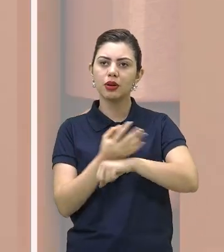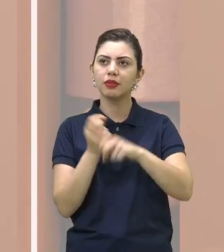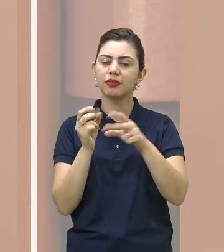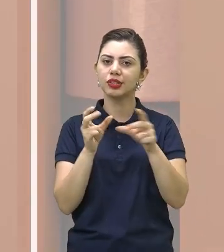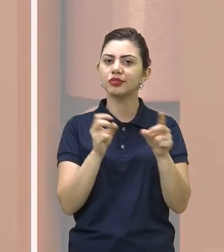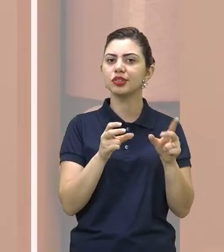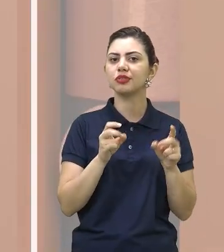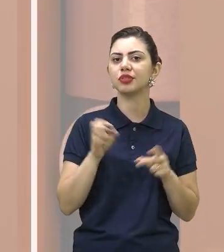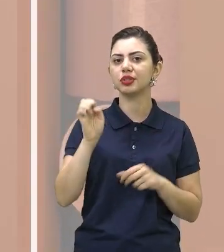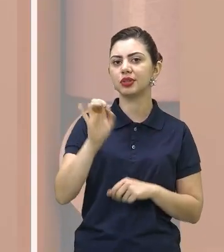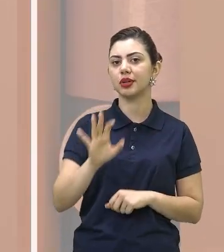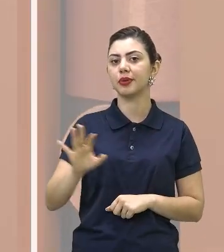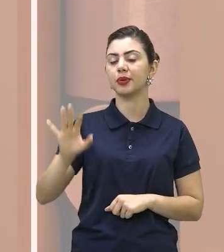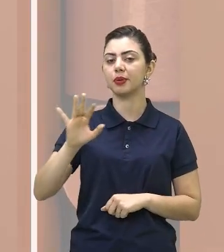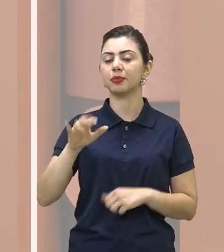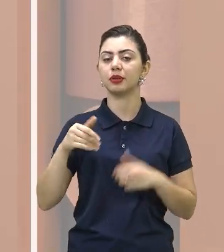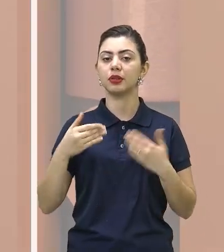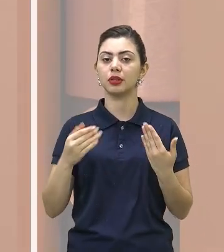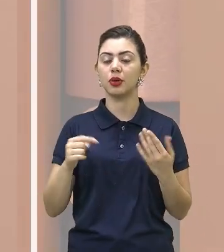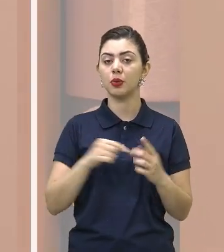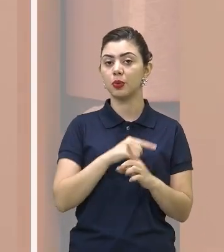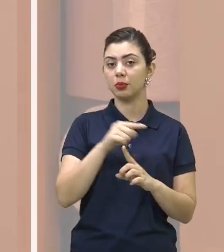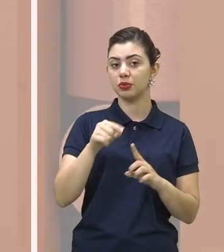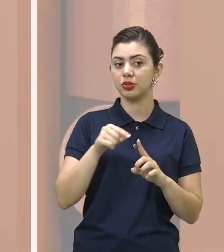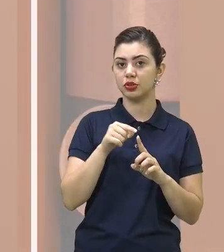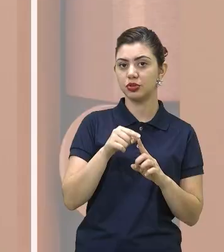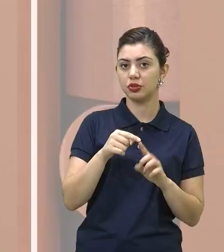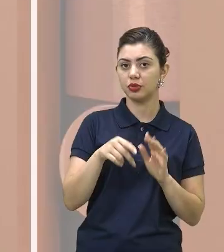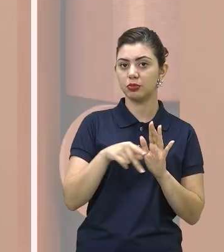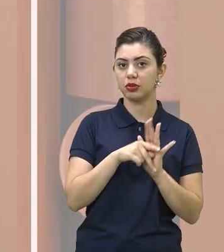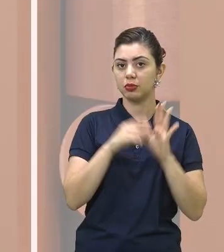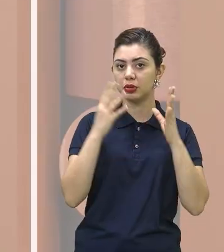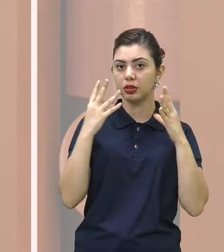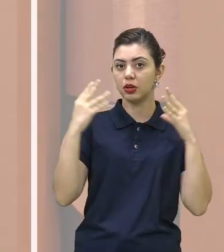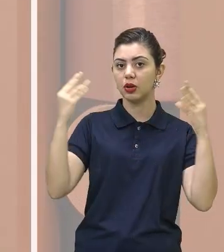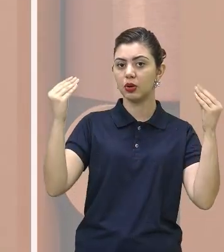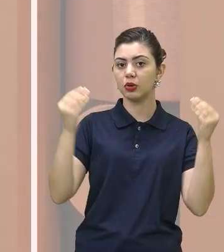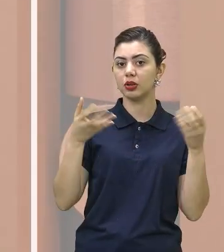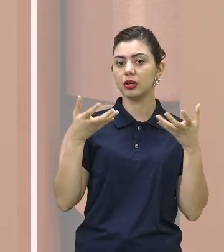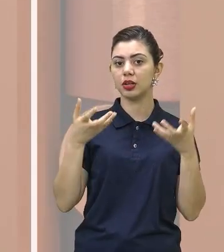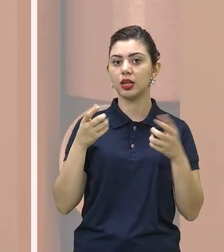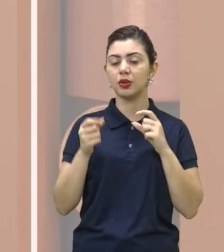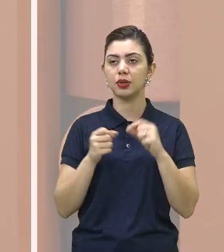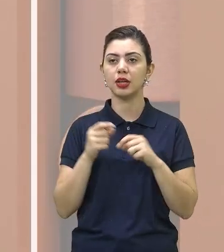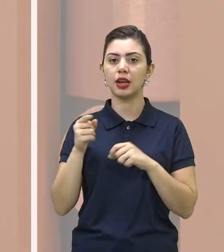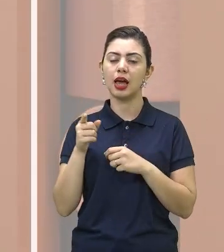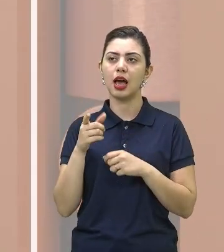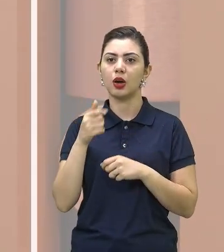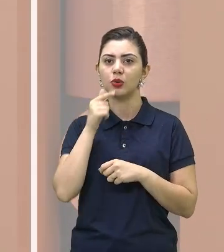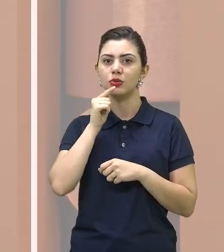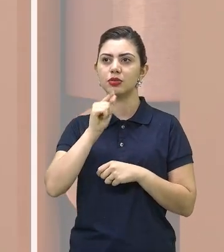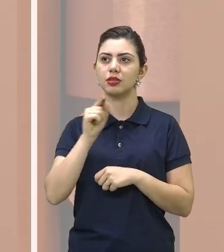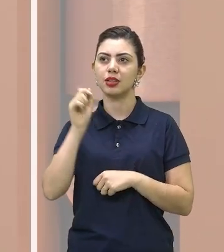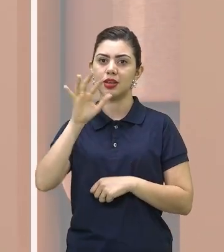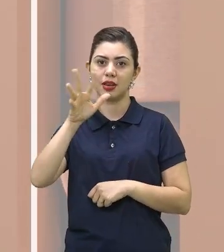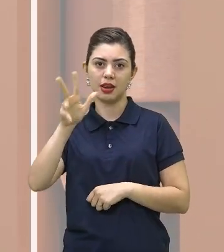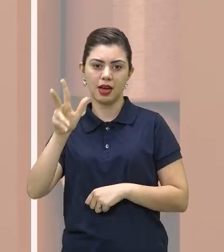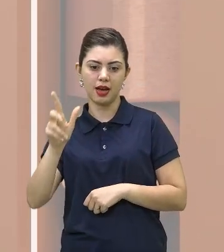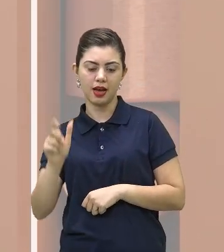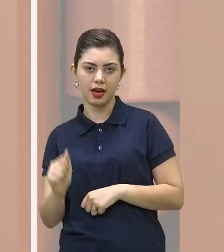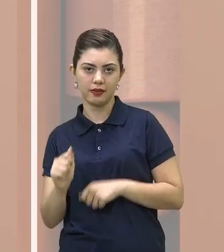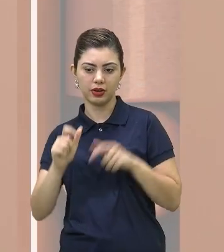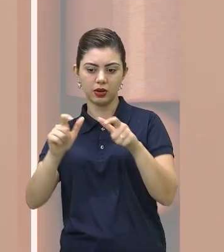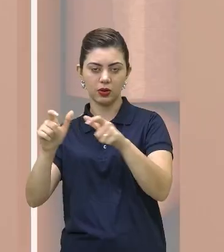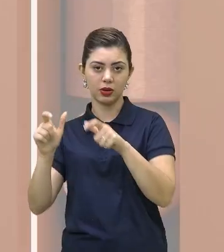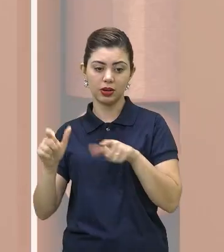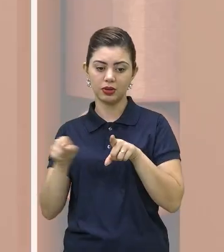Europa, tá? Um dos objetivos da companhia holandesa era conquistar terras da África e no Brasil, garantindo assim